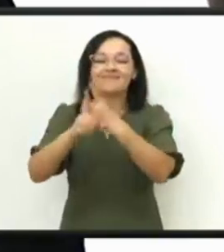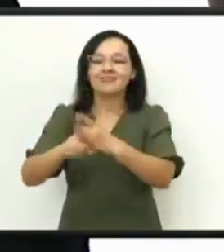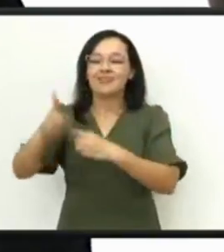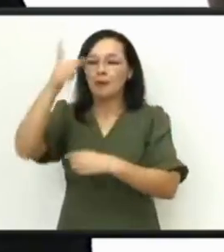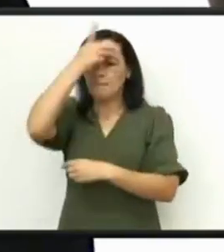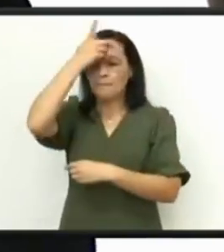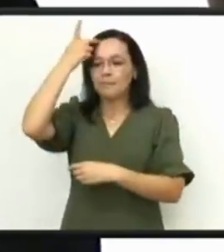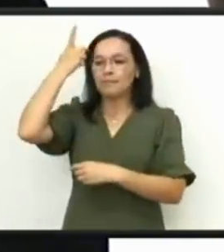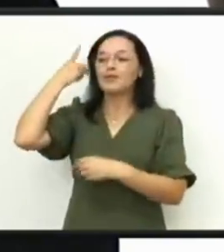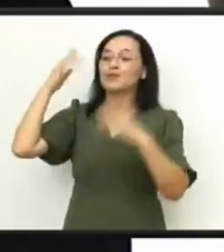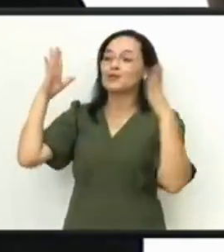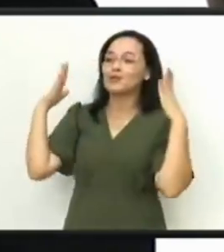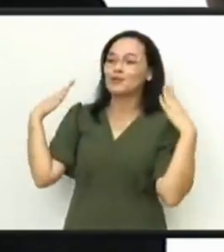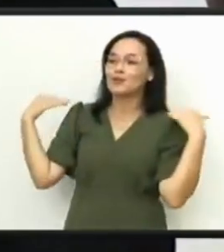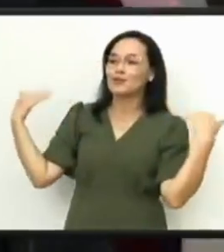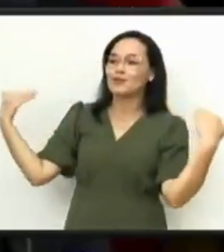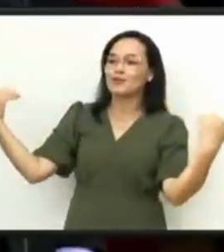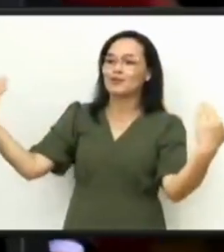Quando encontrar